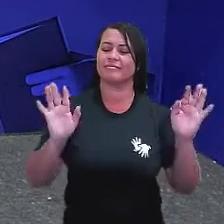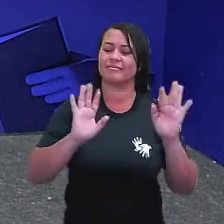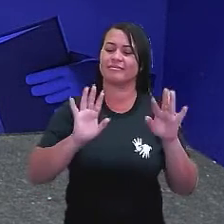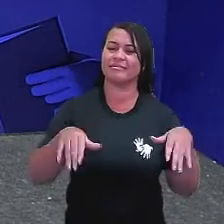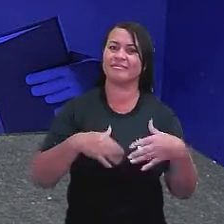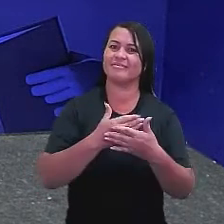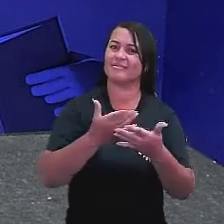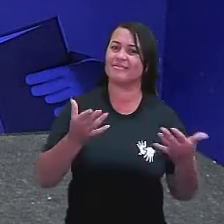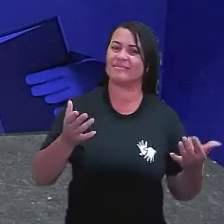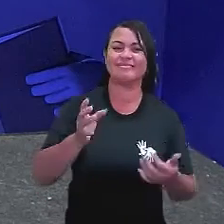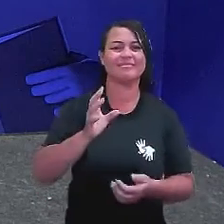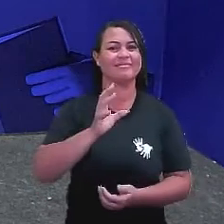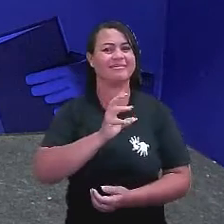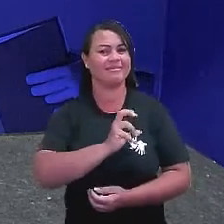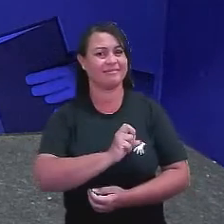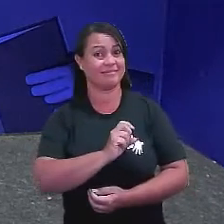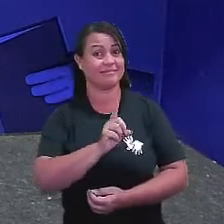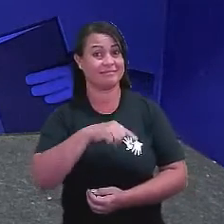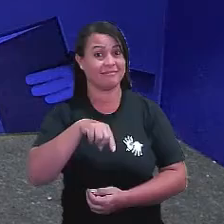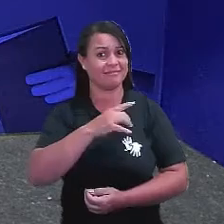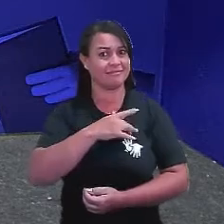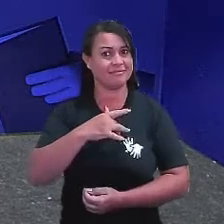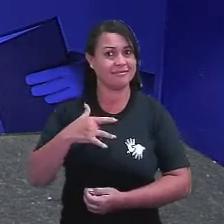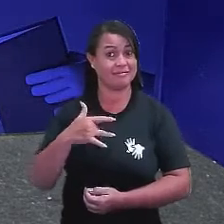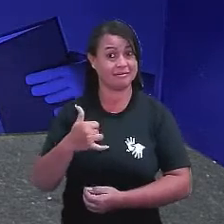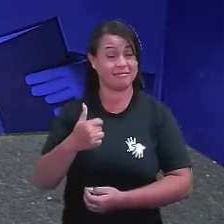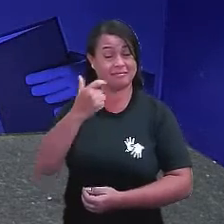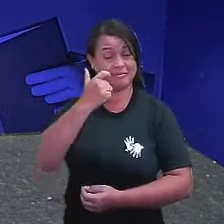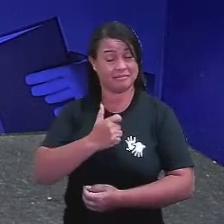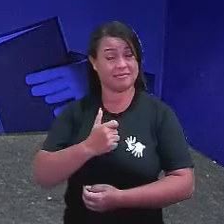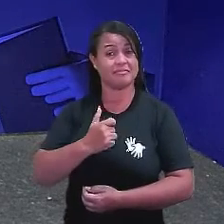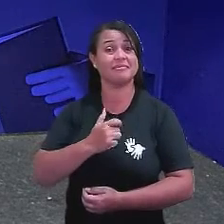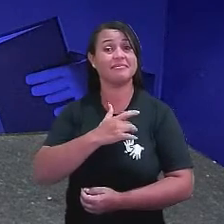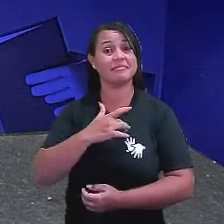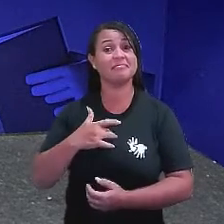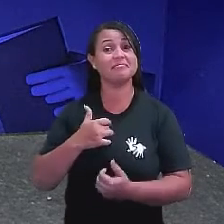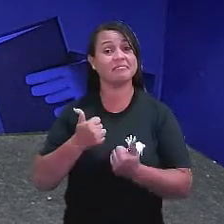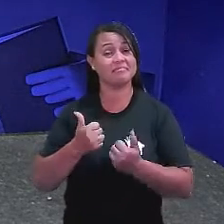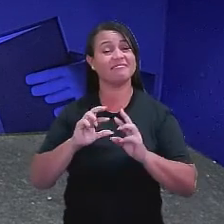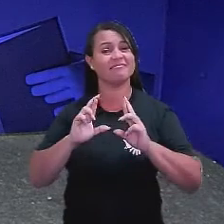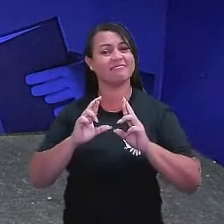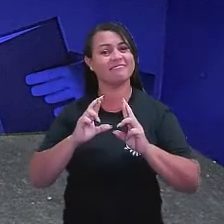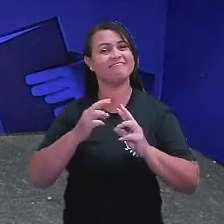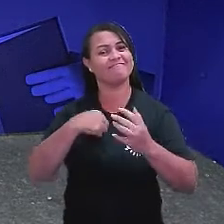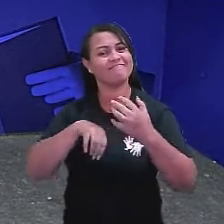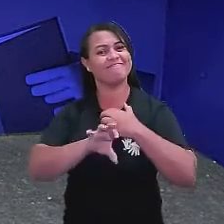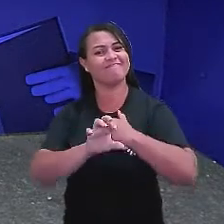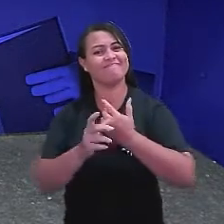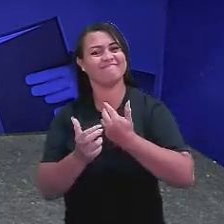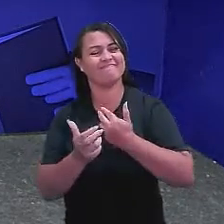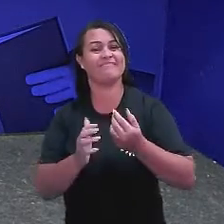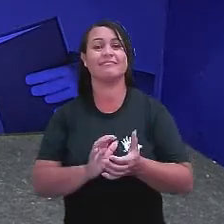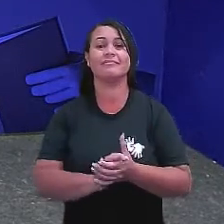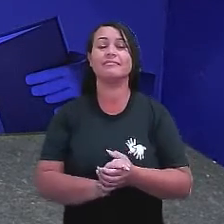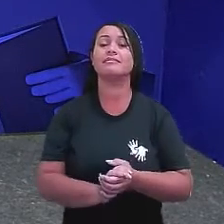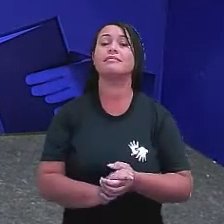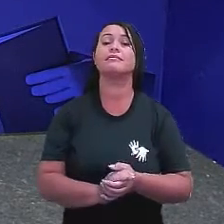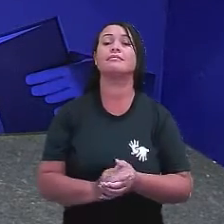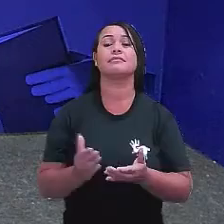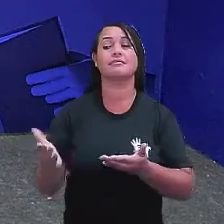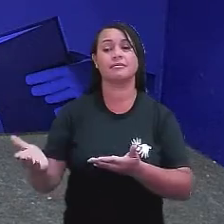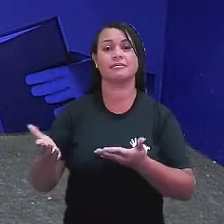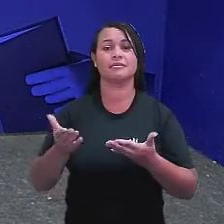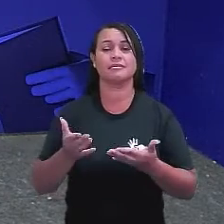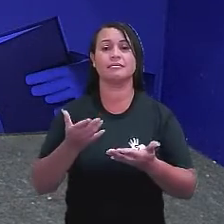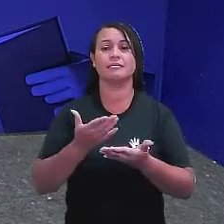Olá, meus amores! Como é que vocês estão? Eu estou bem e eu espero que você também esteja bem. Seja bem-vindo à nossa